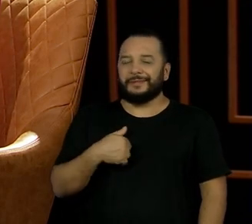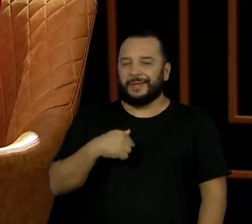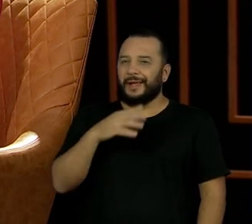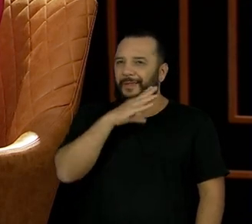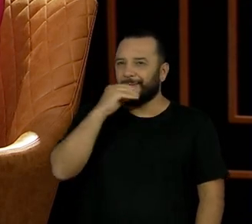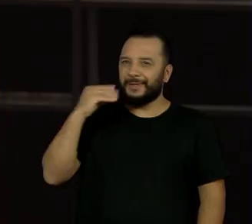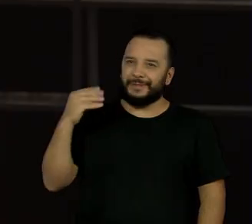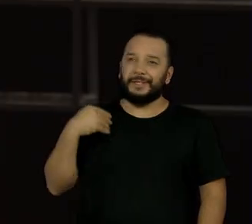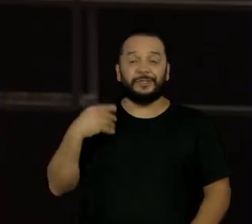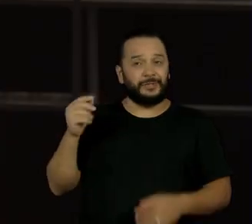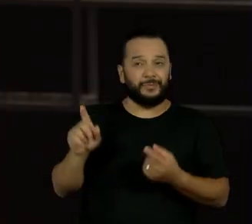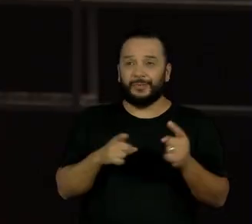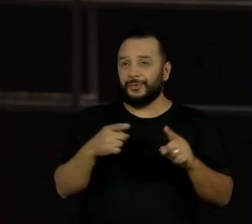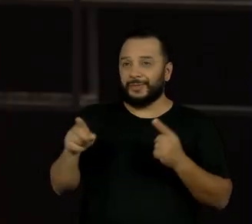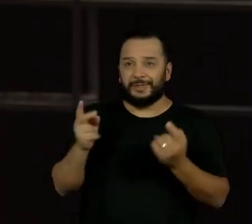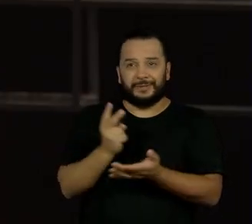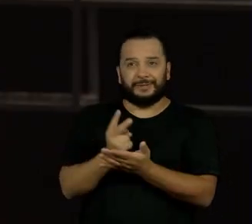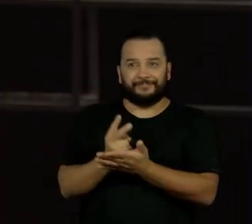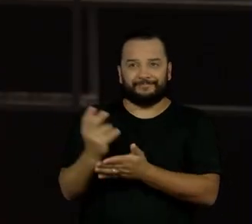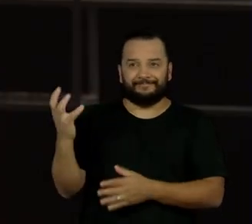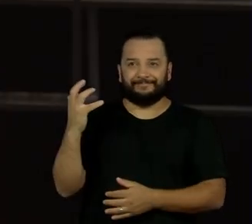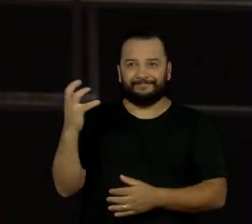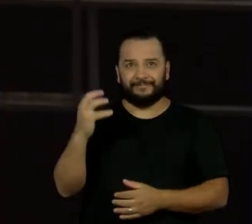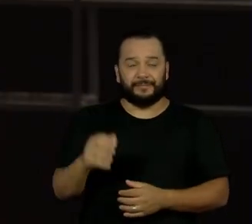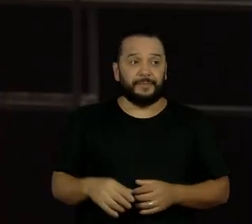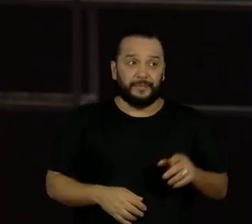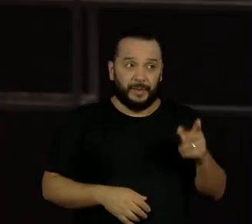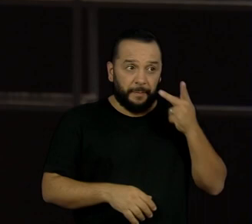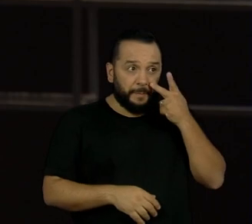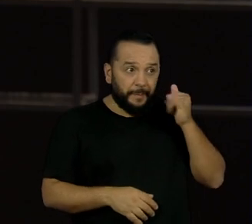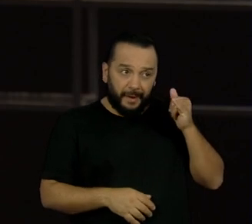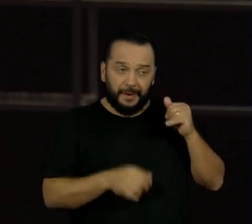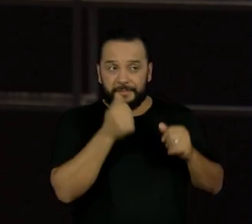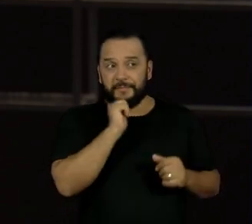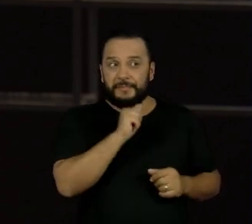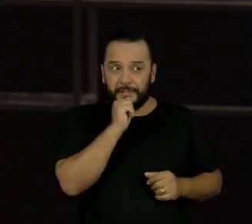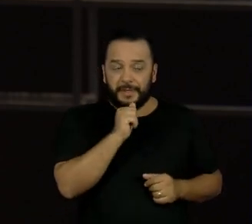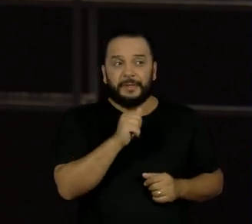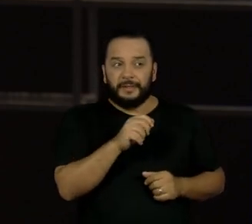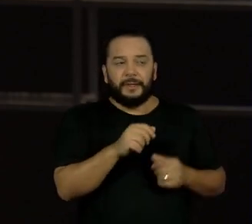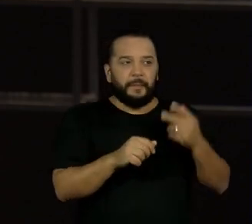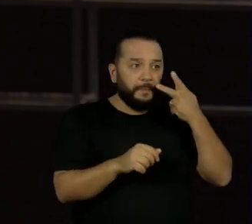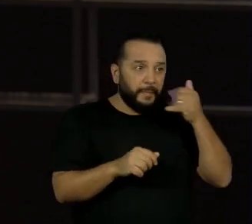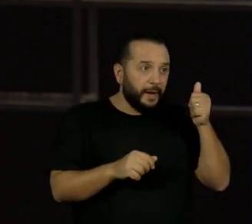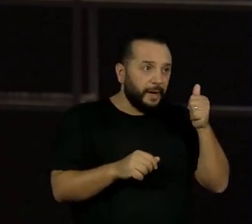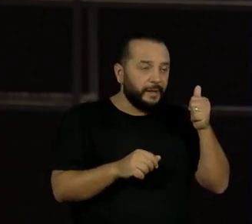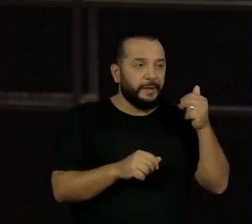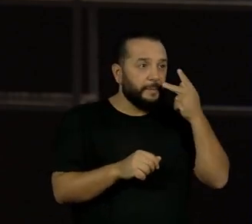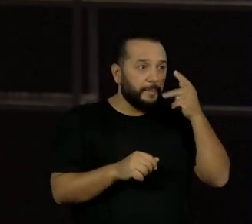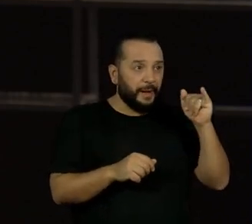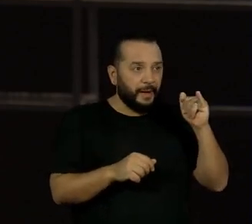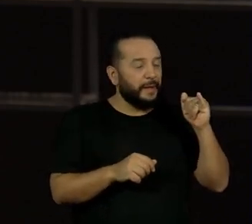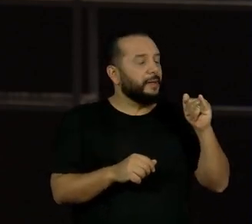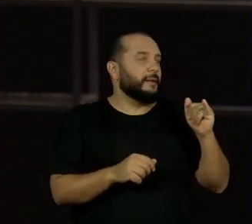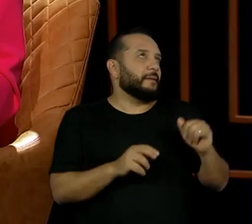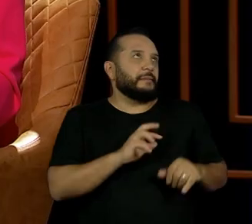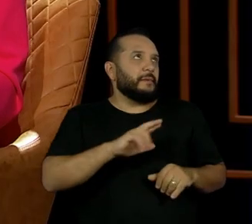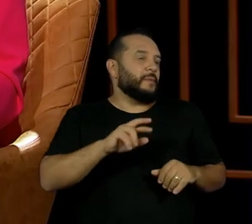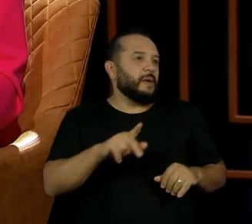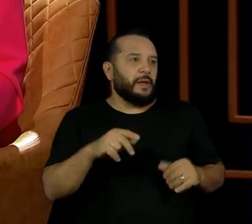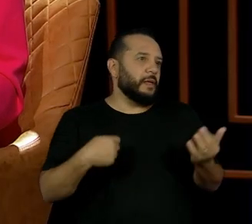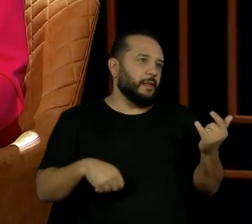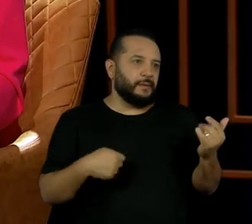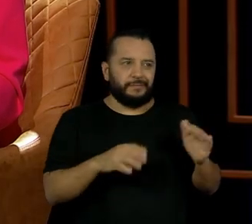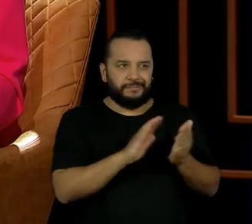né bem Musical agora você citou Teu pai tua mãe né Teu pai não era músico nem sua mãe mas o teu ambiente era muito Musical